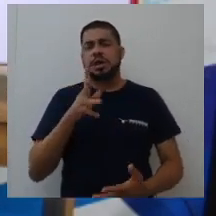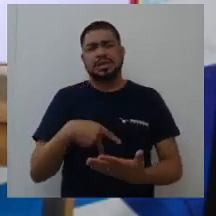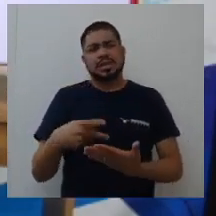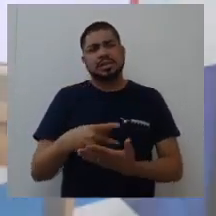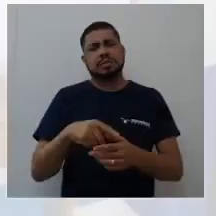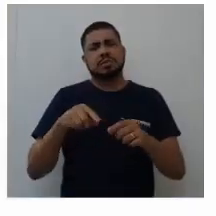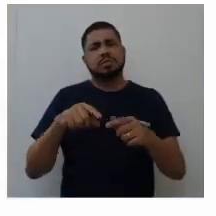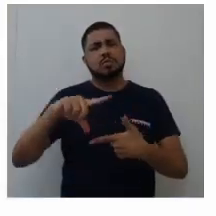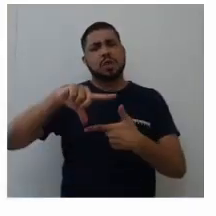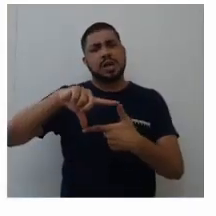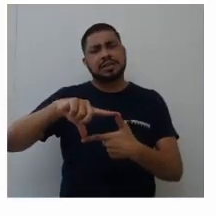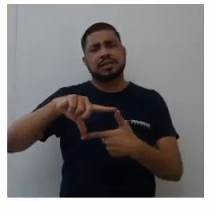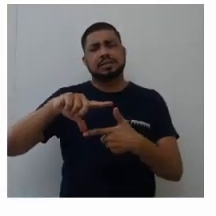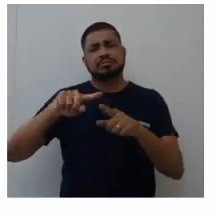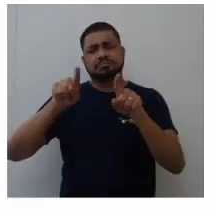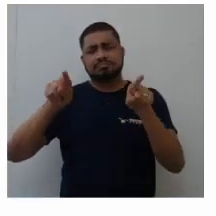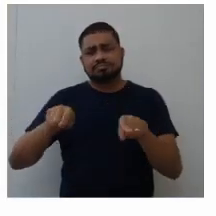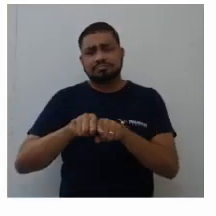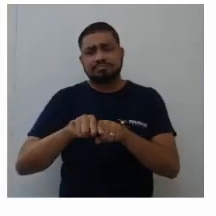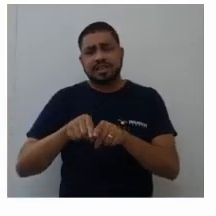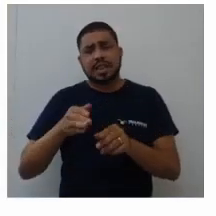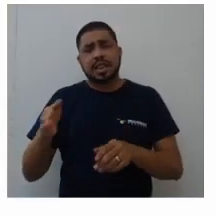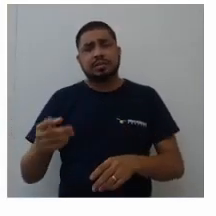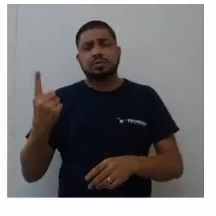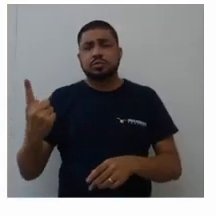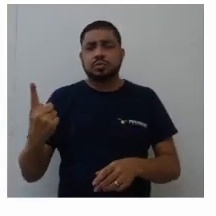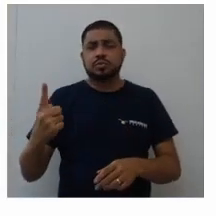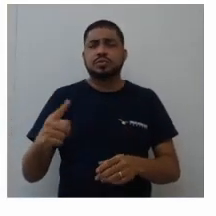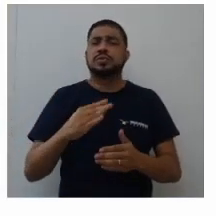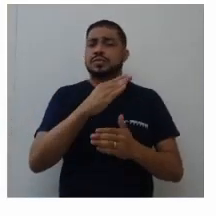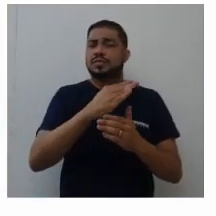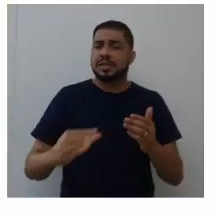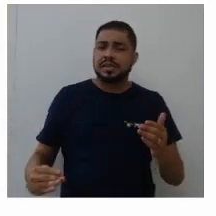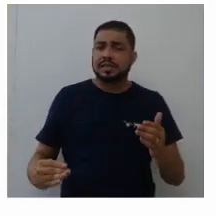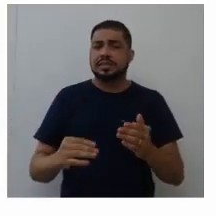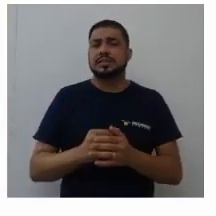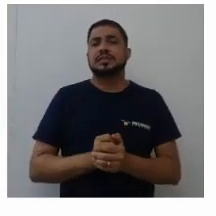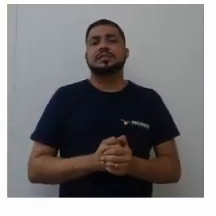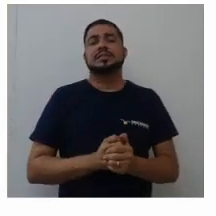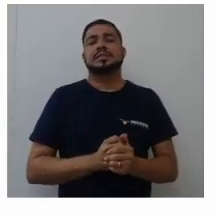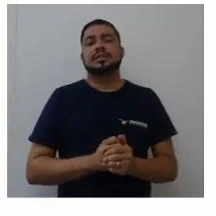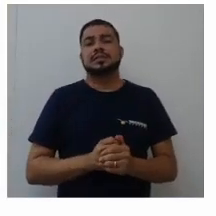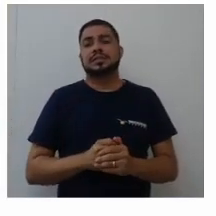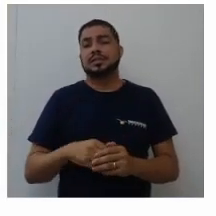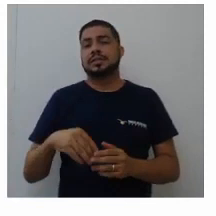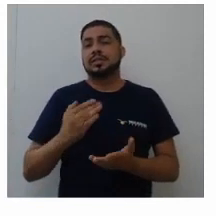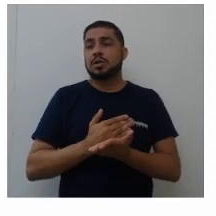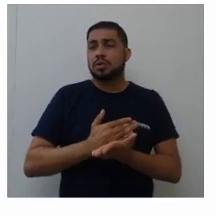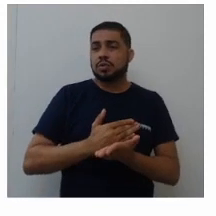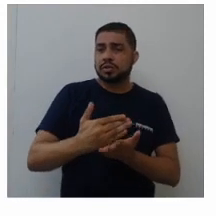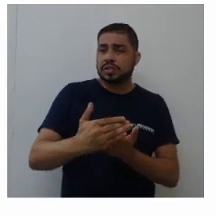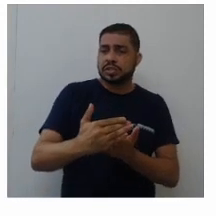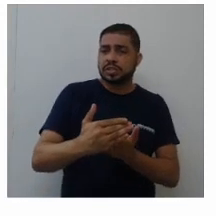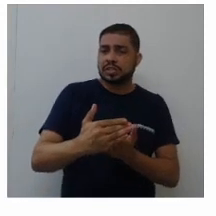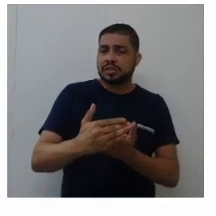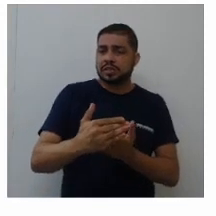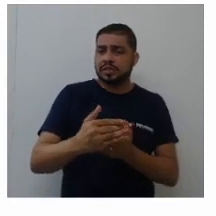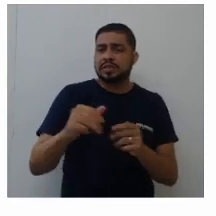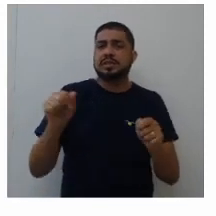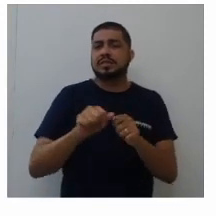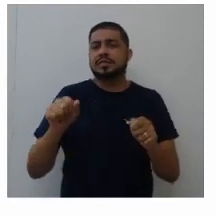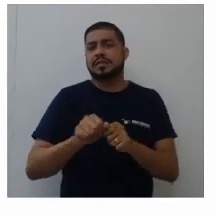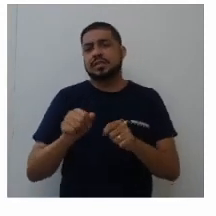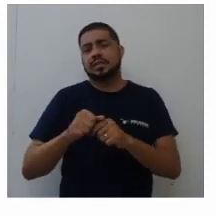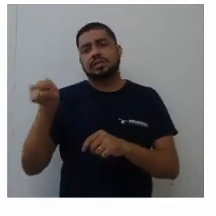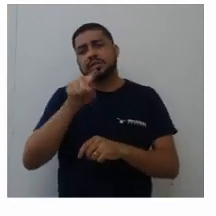um quadrado de lado 1, meu irmão. Com vértices na origem, com vértice na origem e fazer um círculo